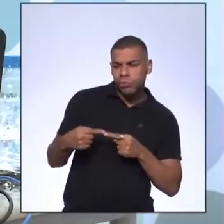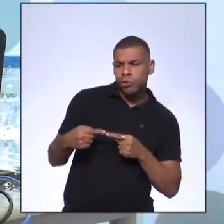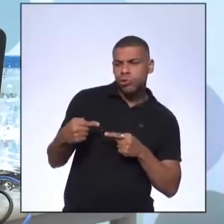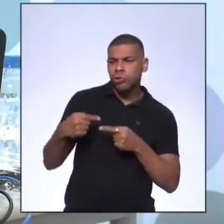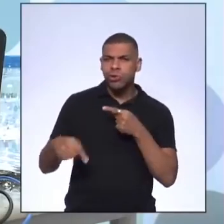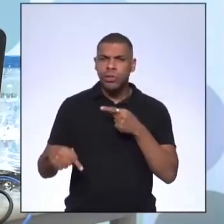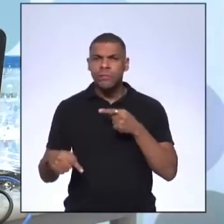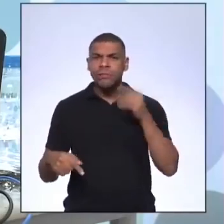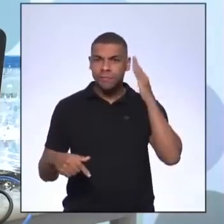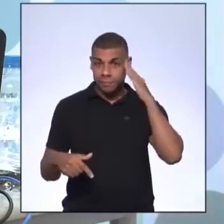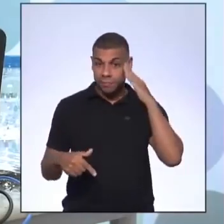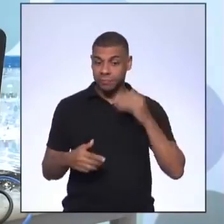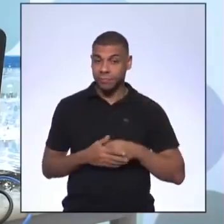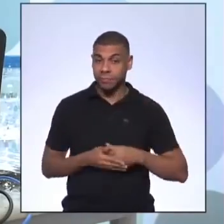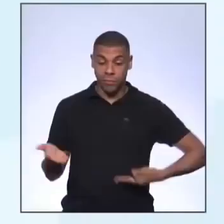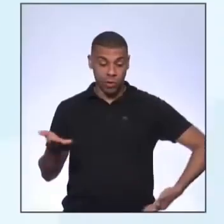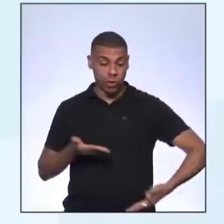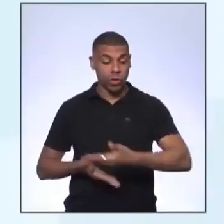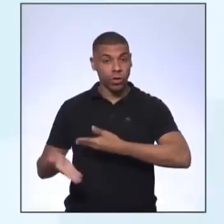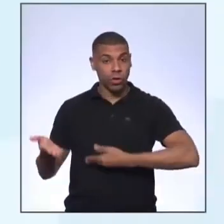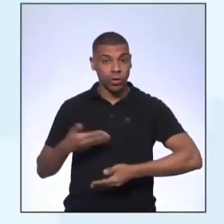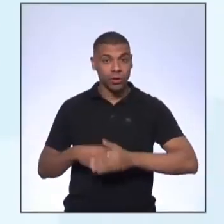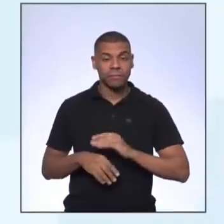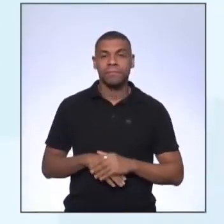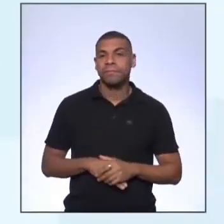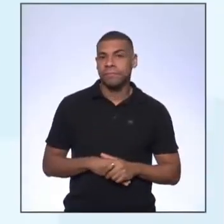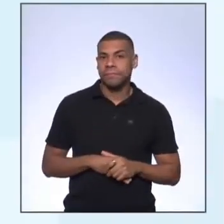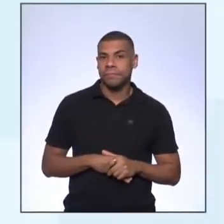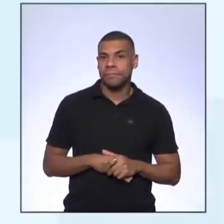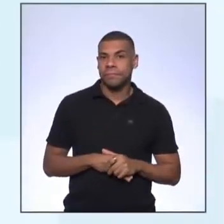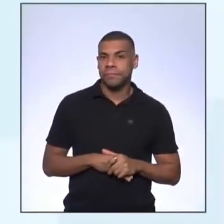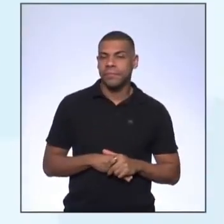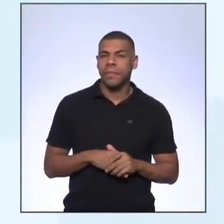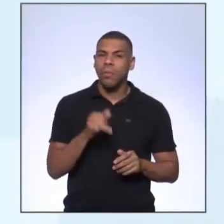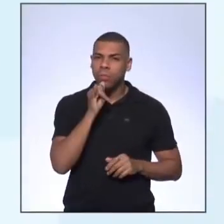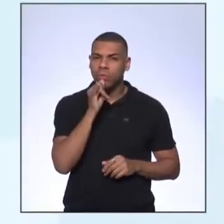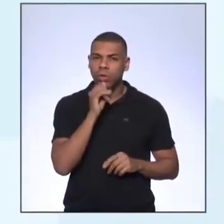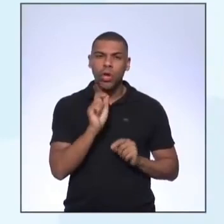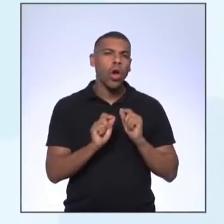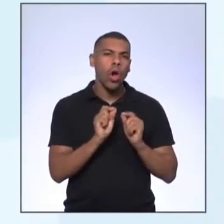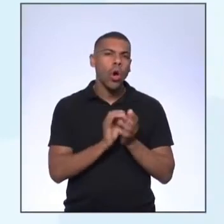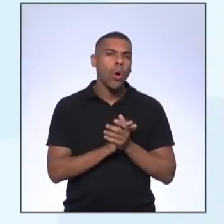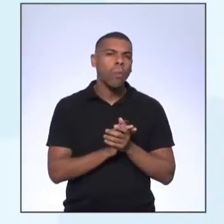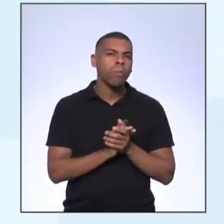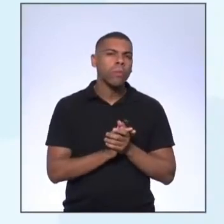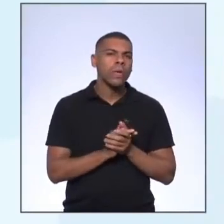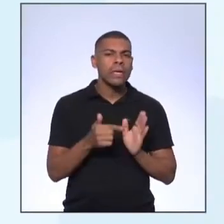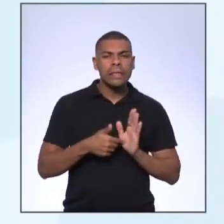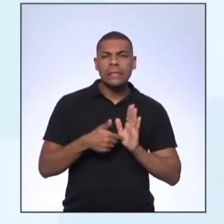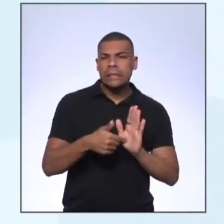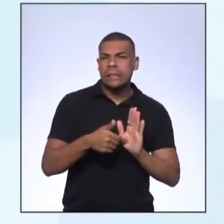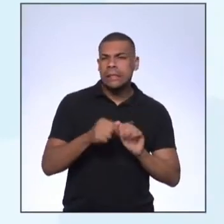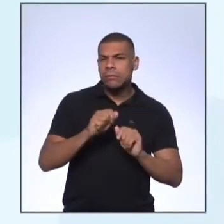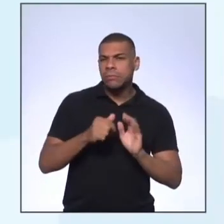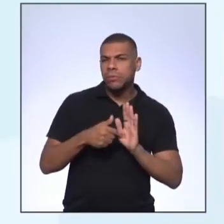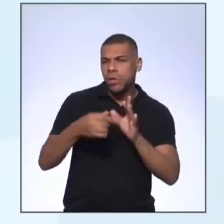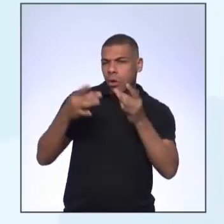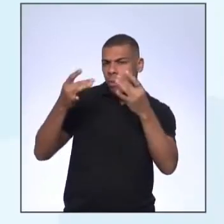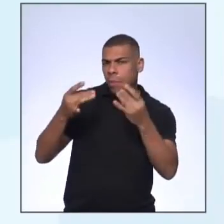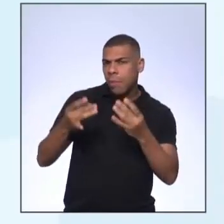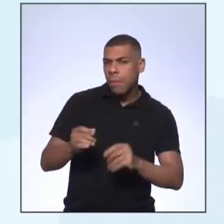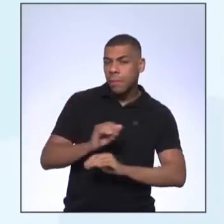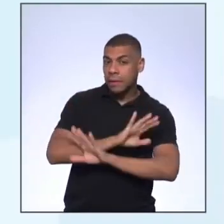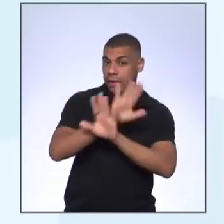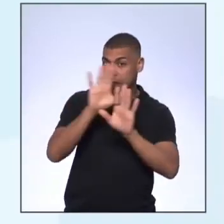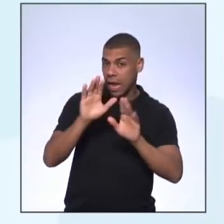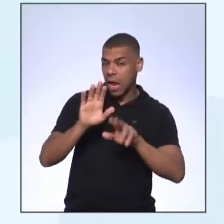vamos lá. Sugestão, troque com um colega de classe. A introdução. A coerência e clareza entre o texto elaborado e o tema.